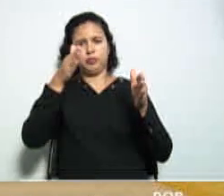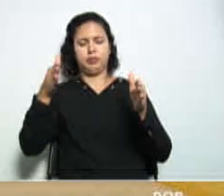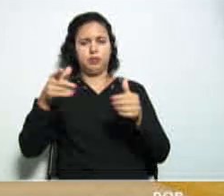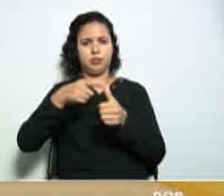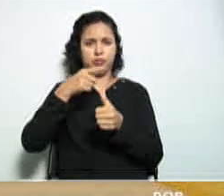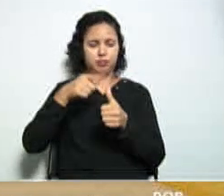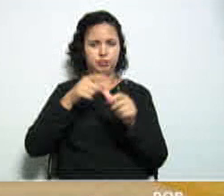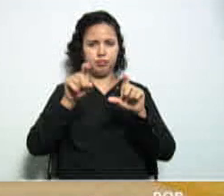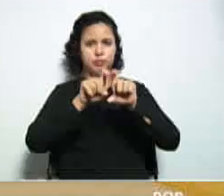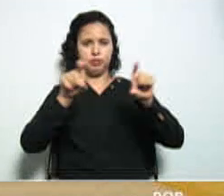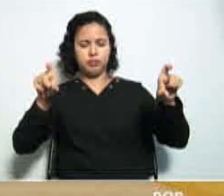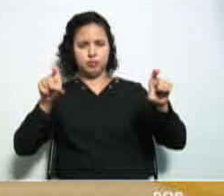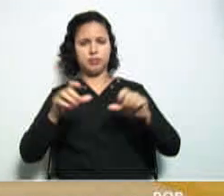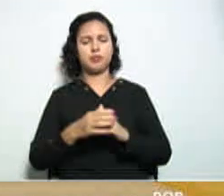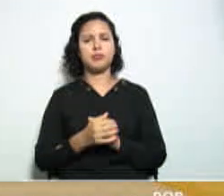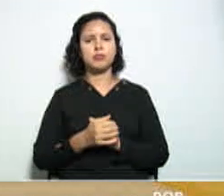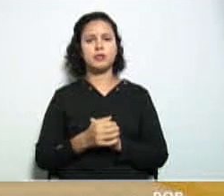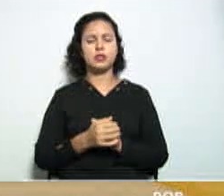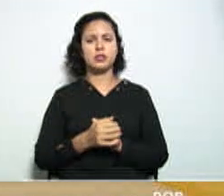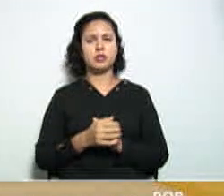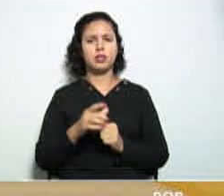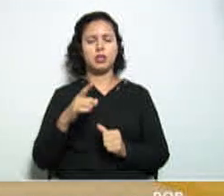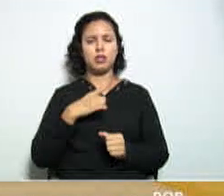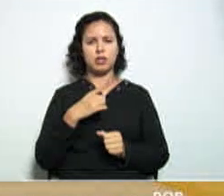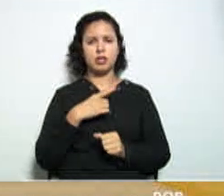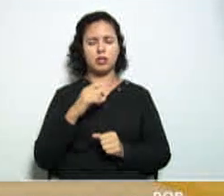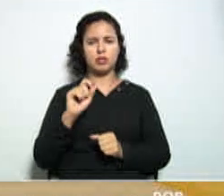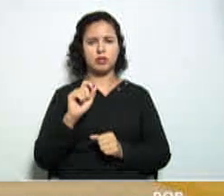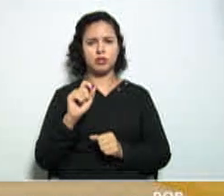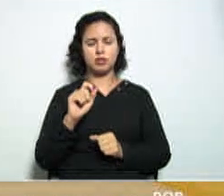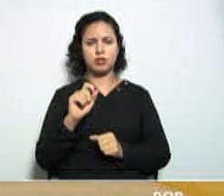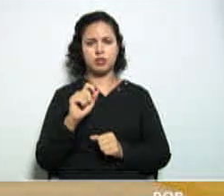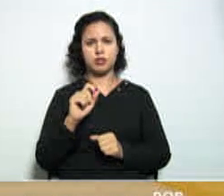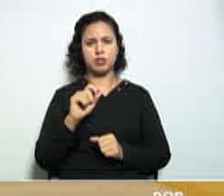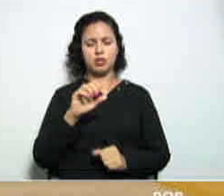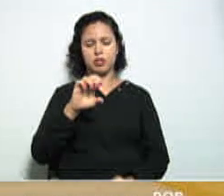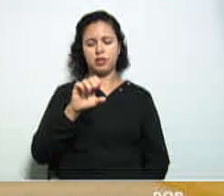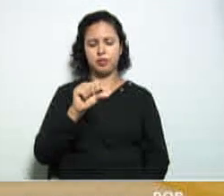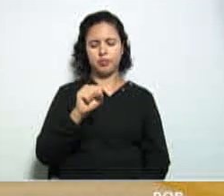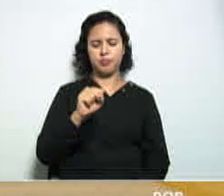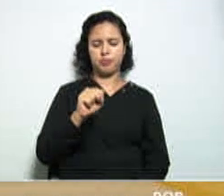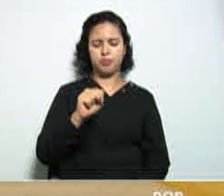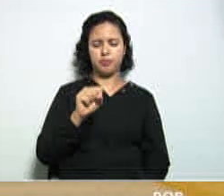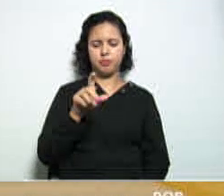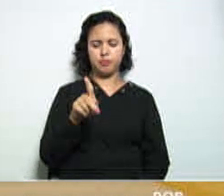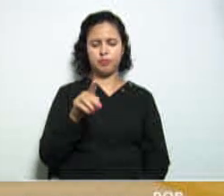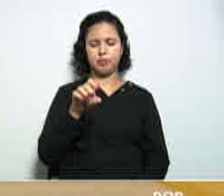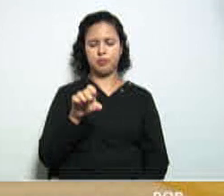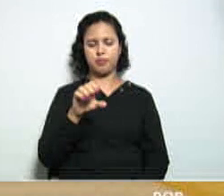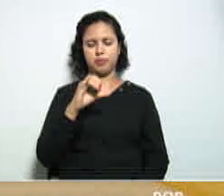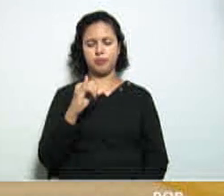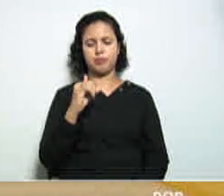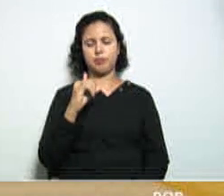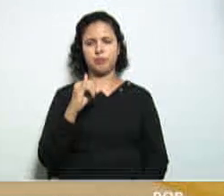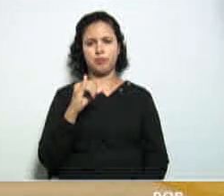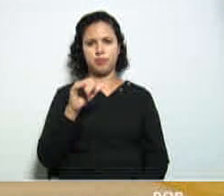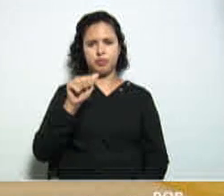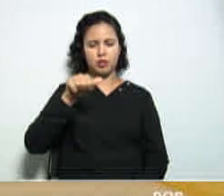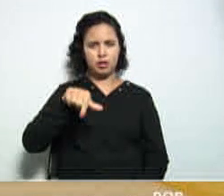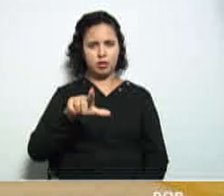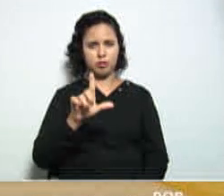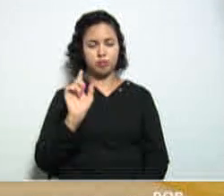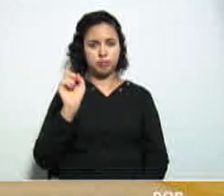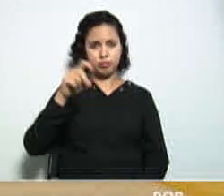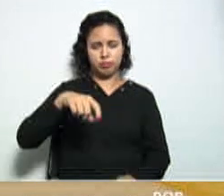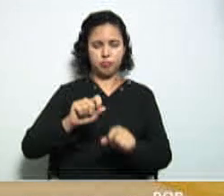linha. Nós temos a opção aqui em especial. Você vai clicar na seta para